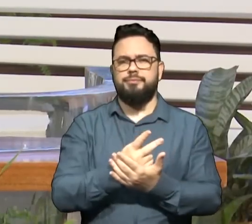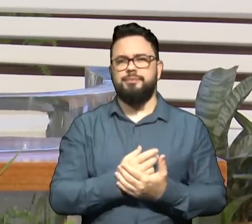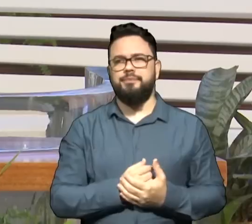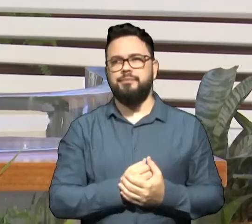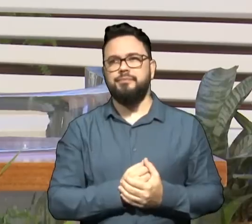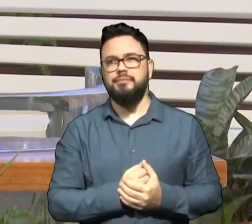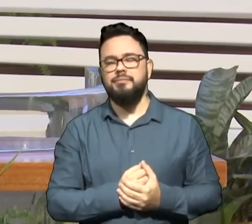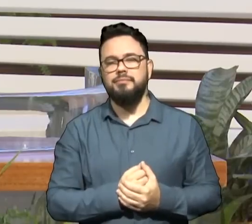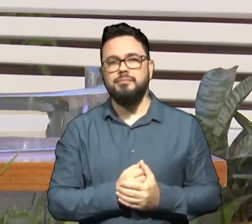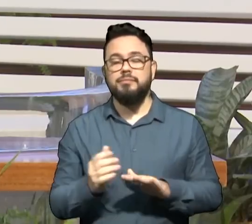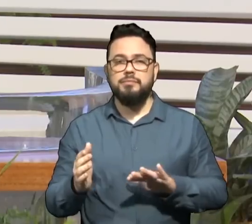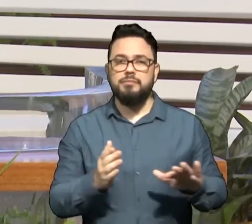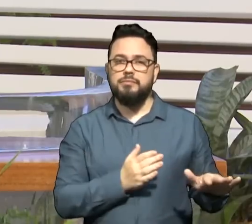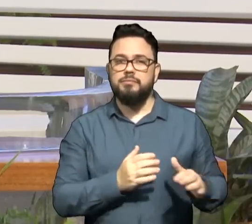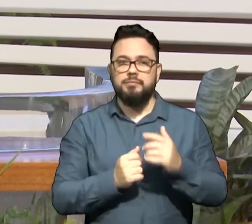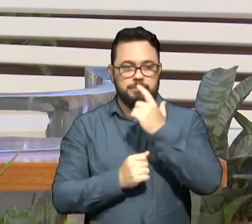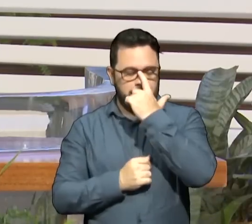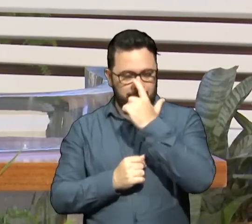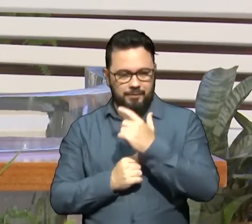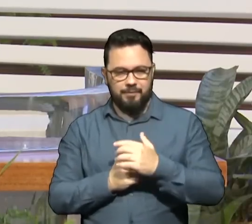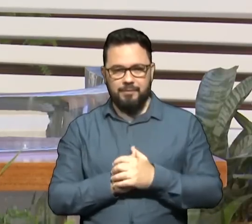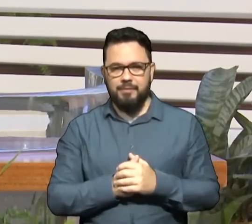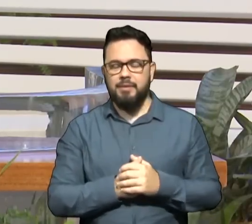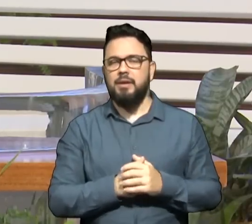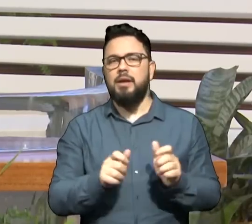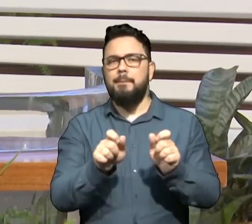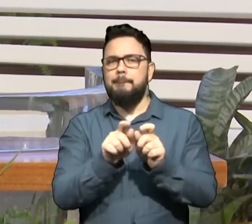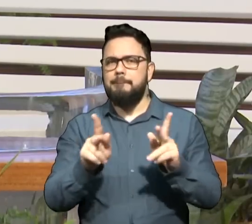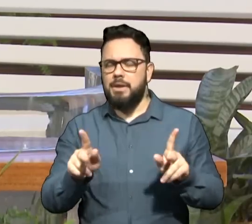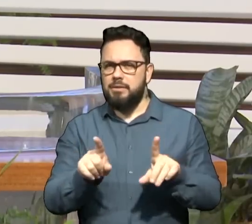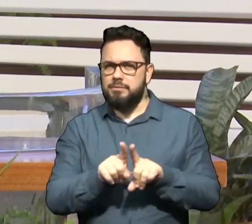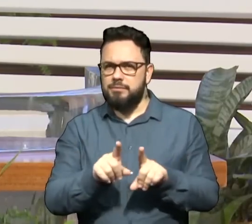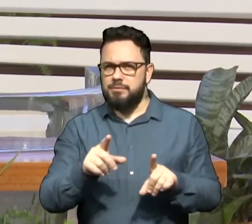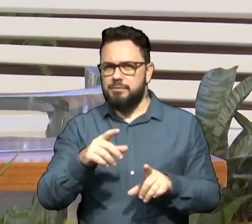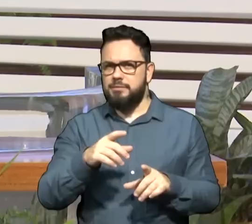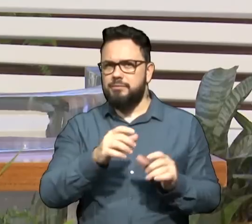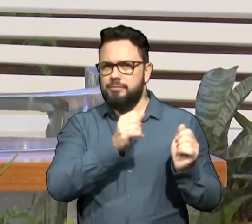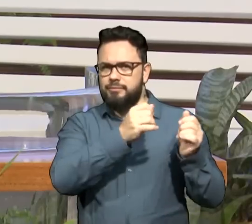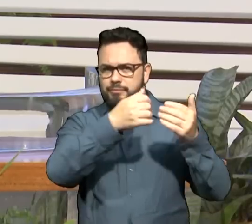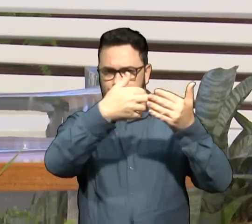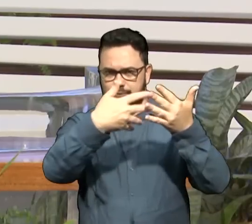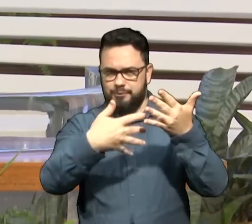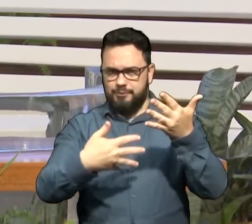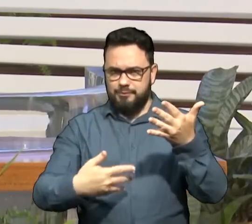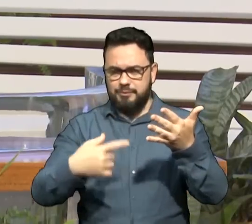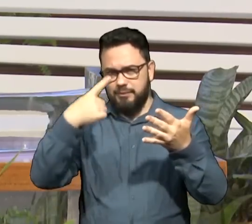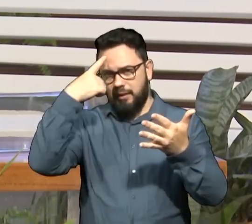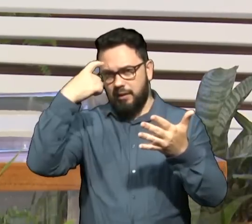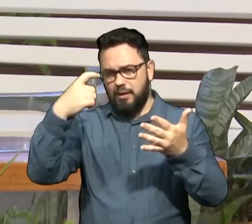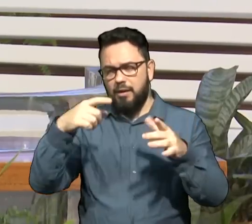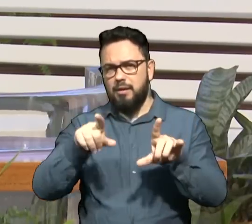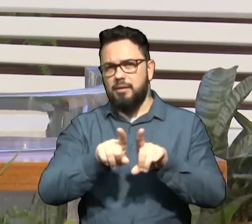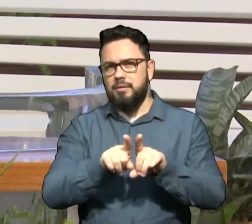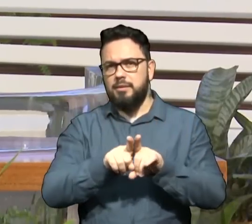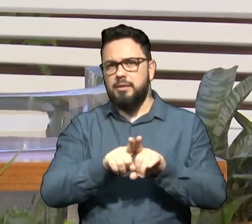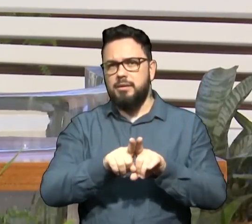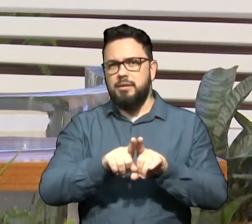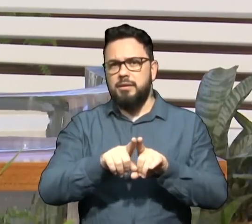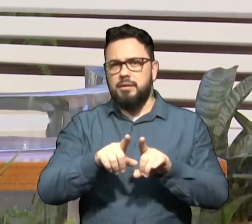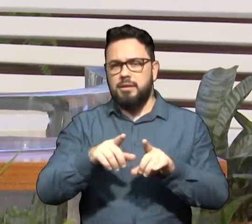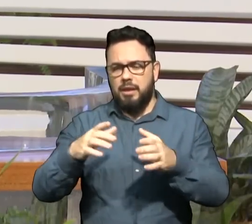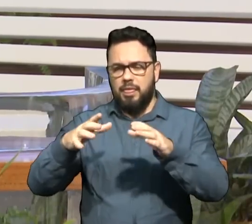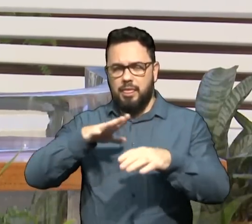temos alguns relatos como de atenágoras que nos revelam os boatos que corriam pelas ruas de Roma contra o